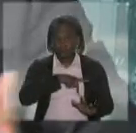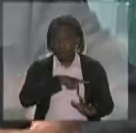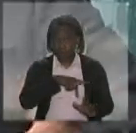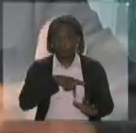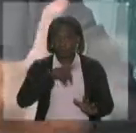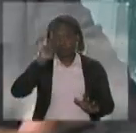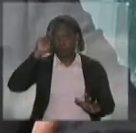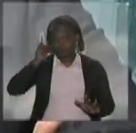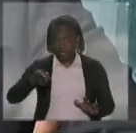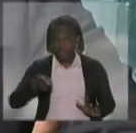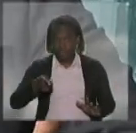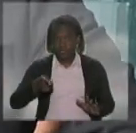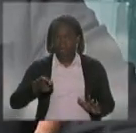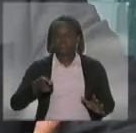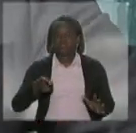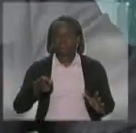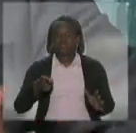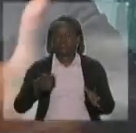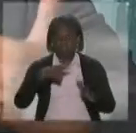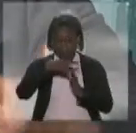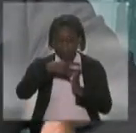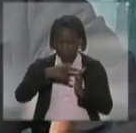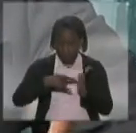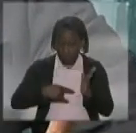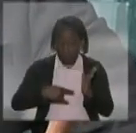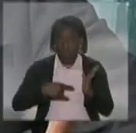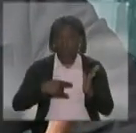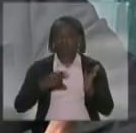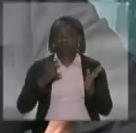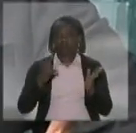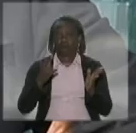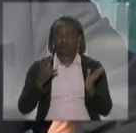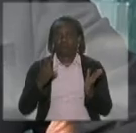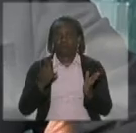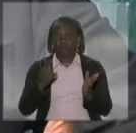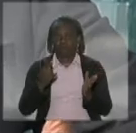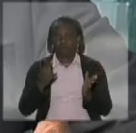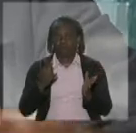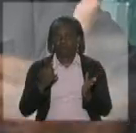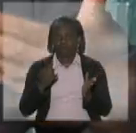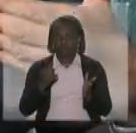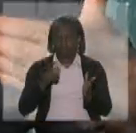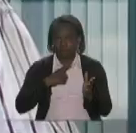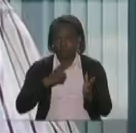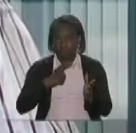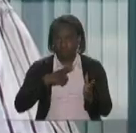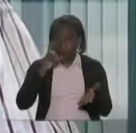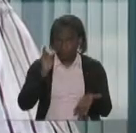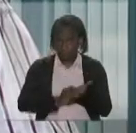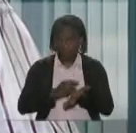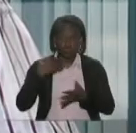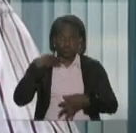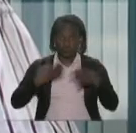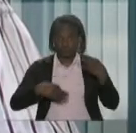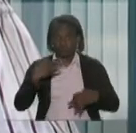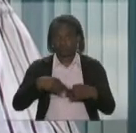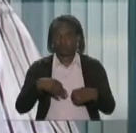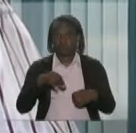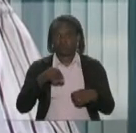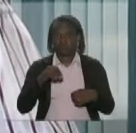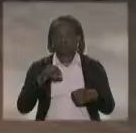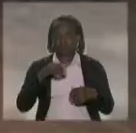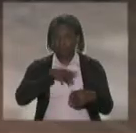manda não é um documento com 11 com a verdade jurídica